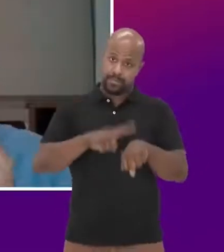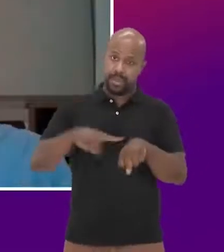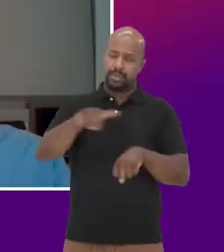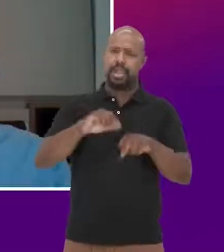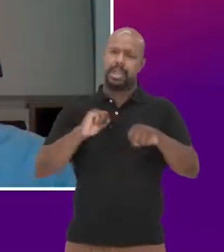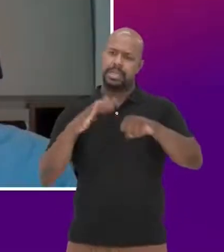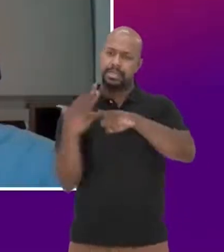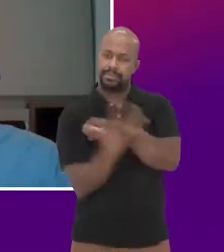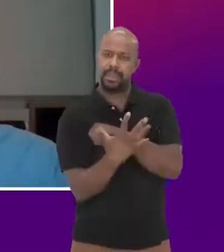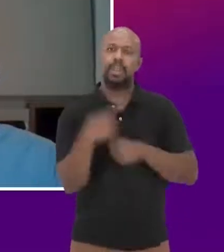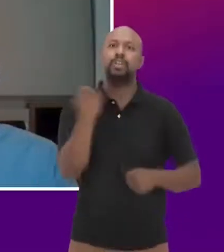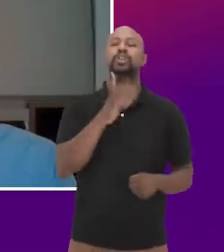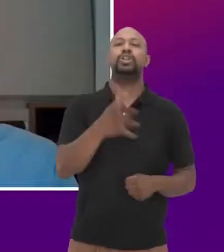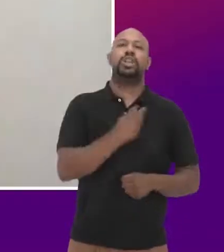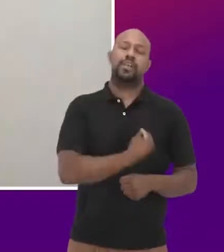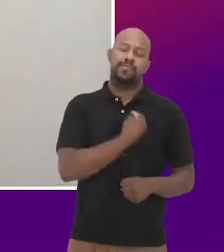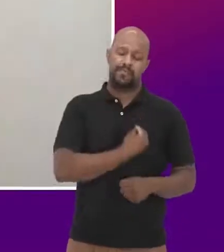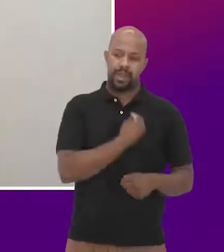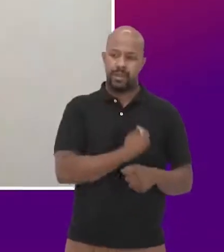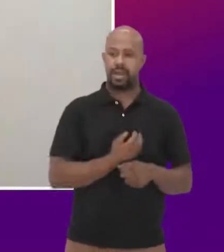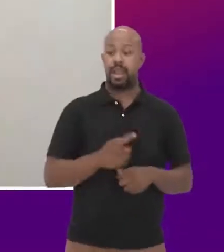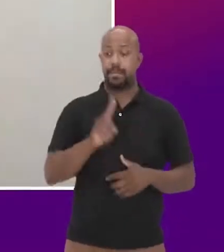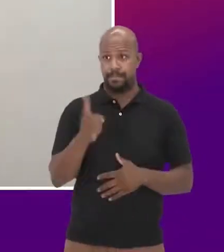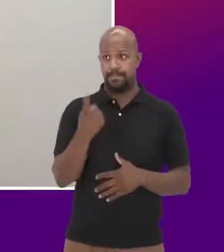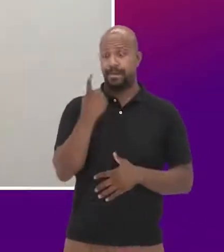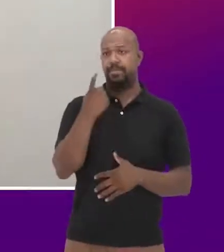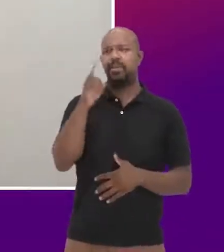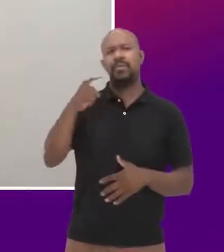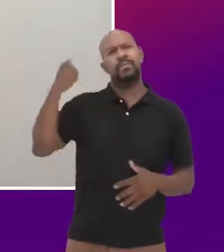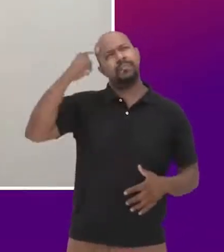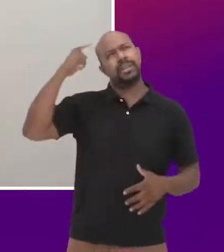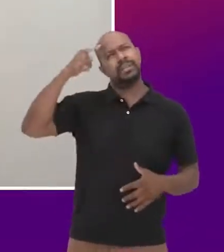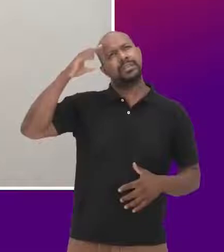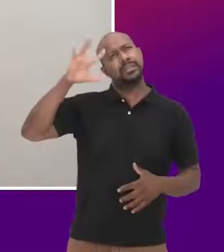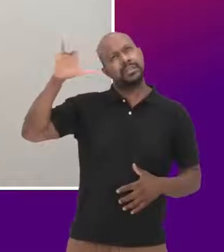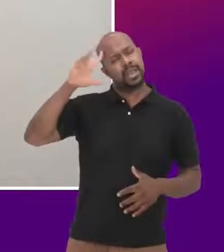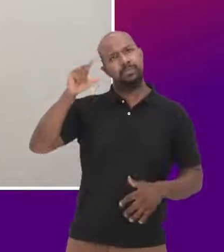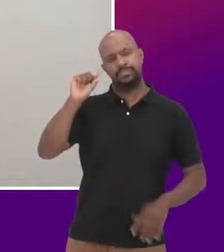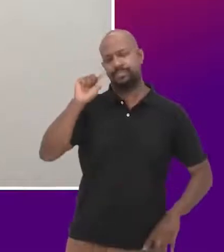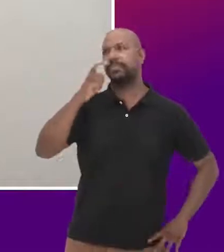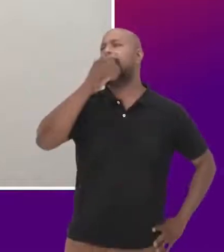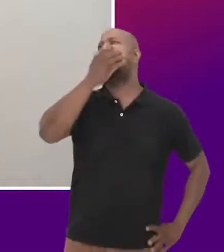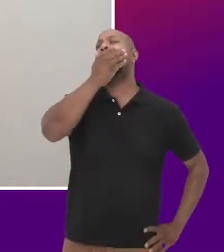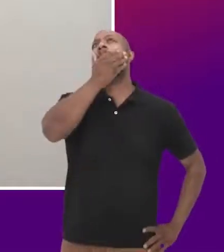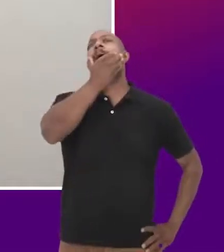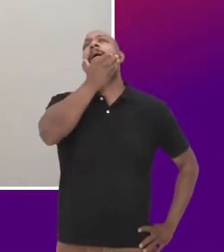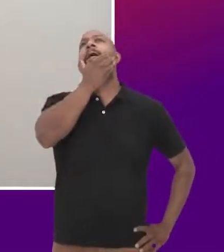pandemia e o momento que a gente está vivendo. Primeira coisa, vamos pensar o seguinte: